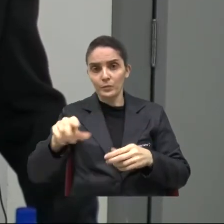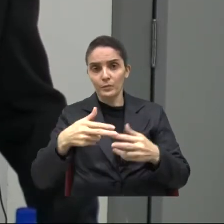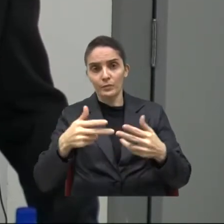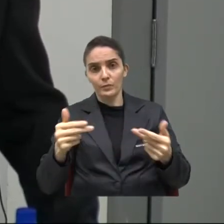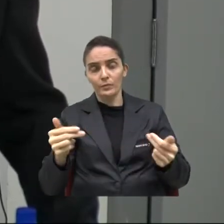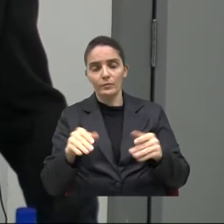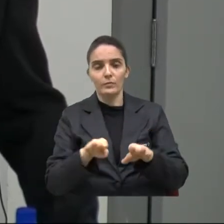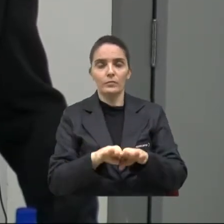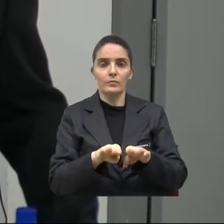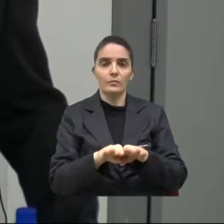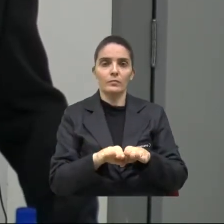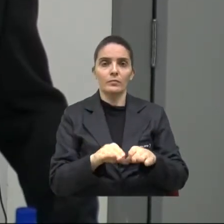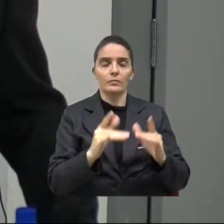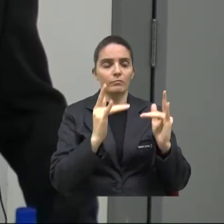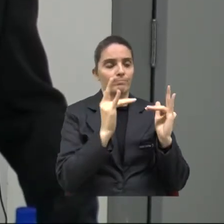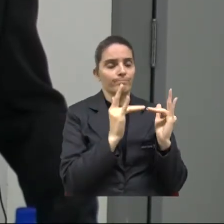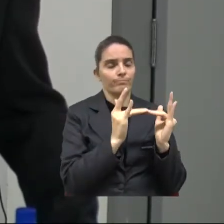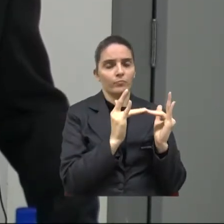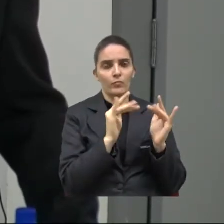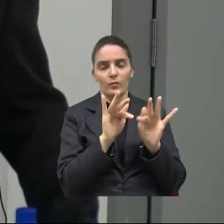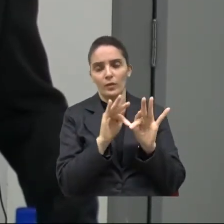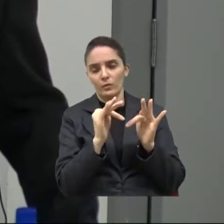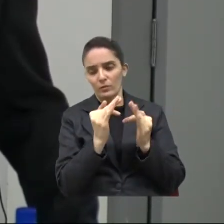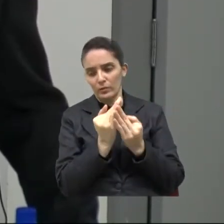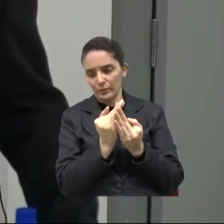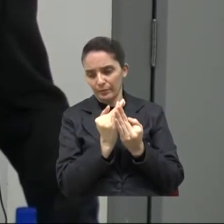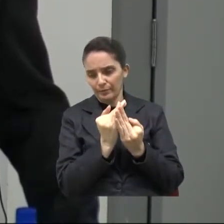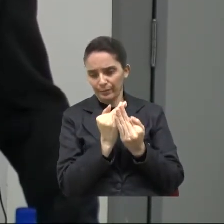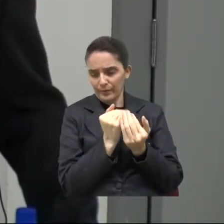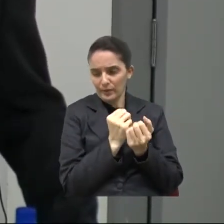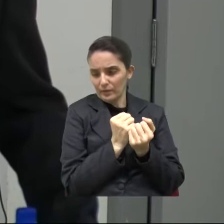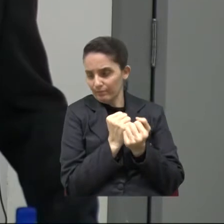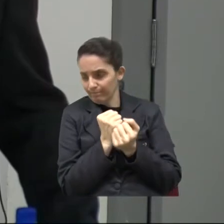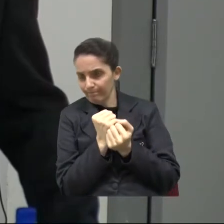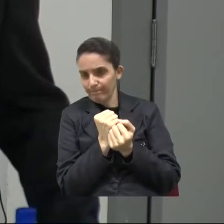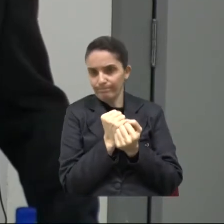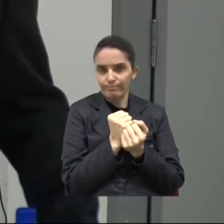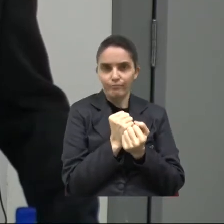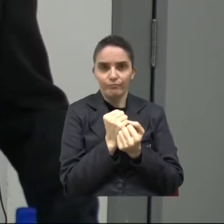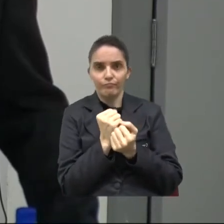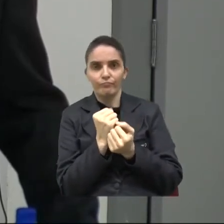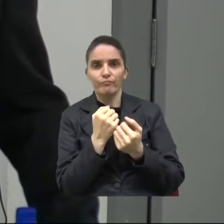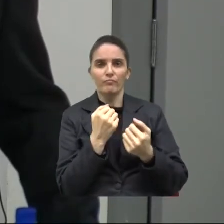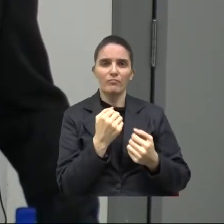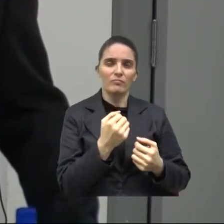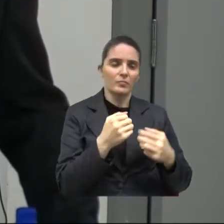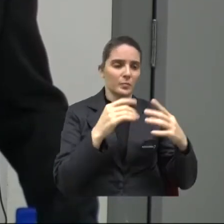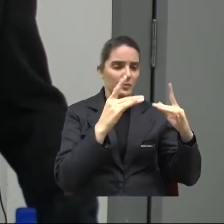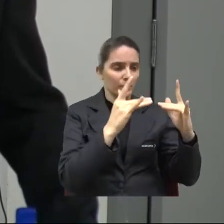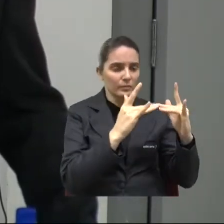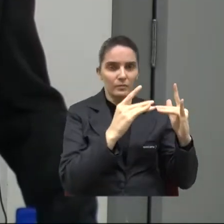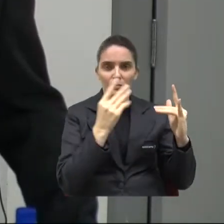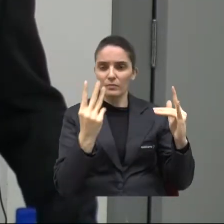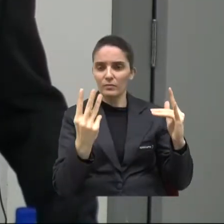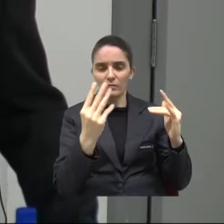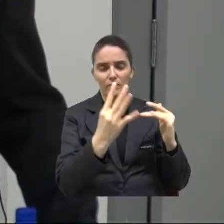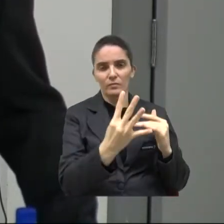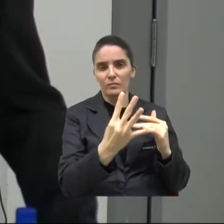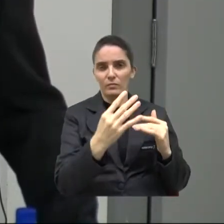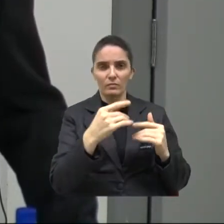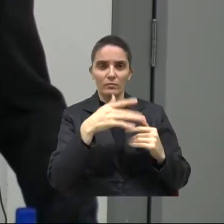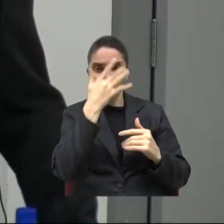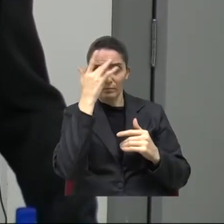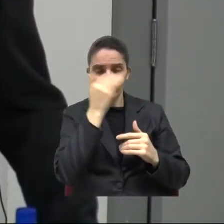de dificuldade, a família ali, naquele espreme, às vezes 2, 3 velórios, 2, 3 corpos sendo